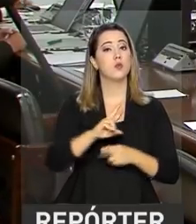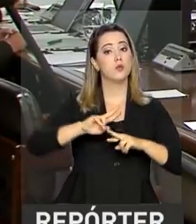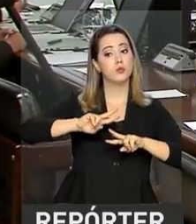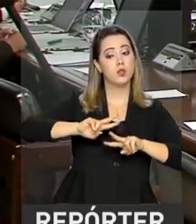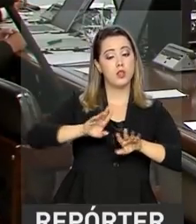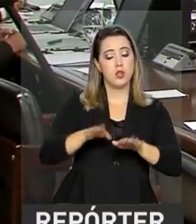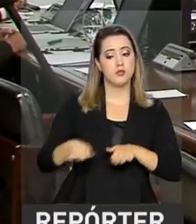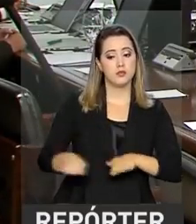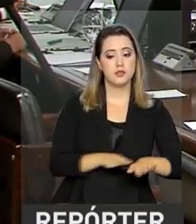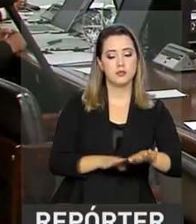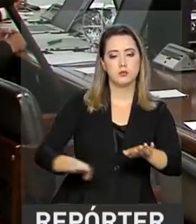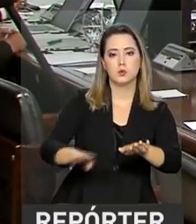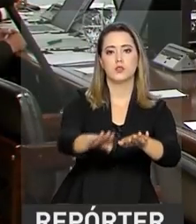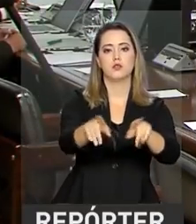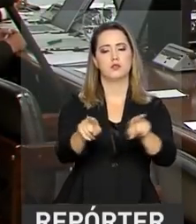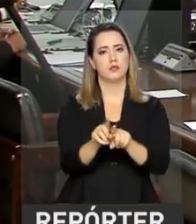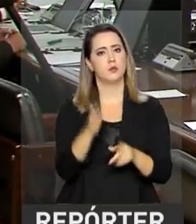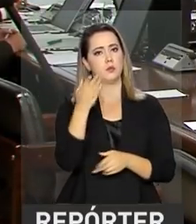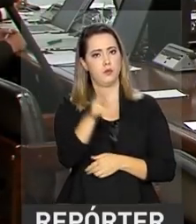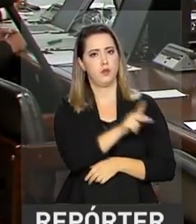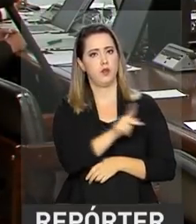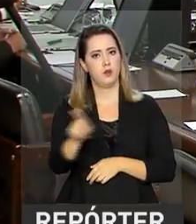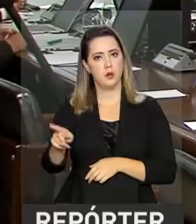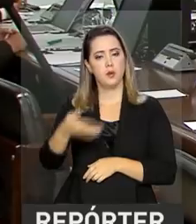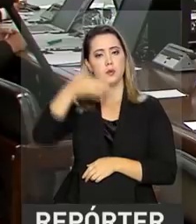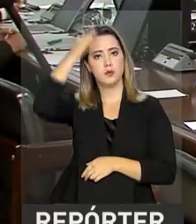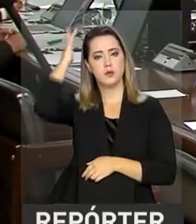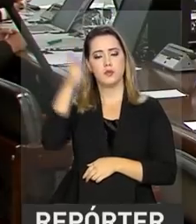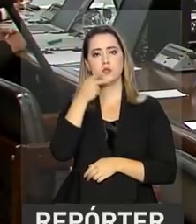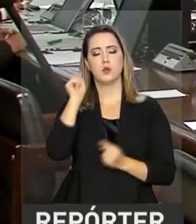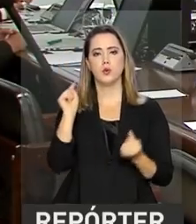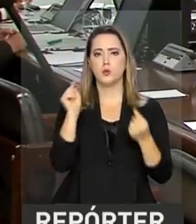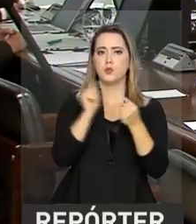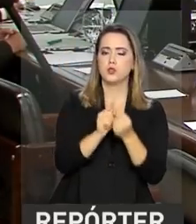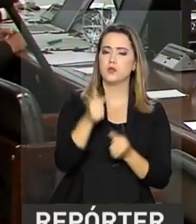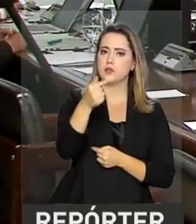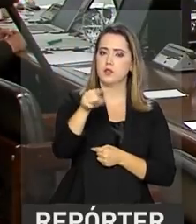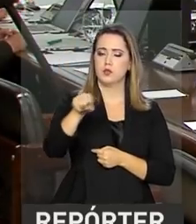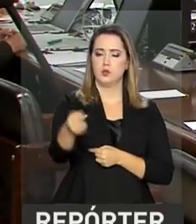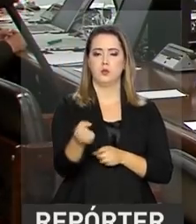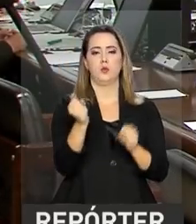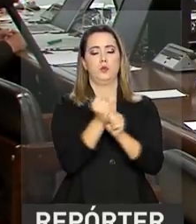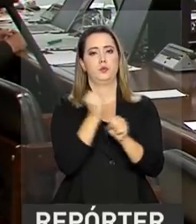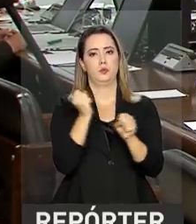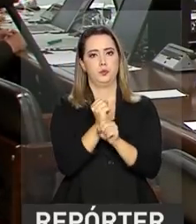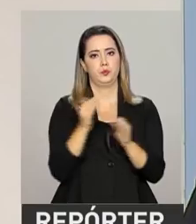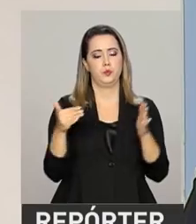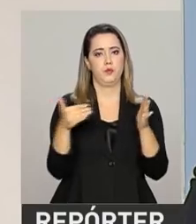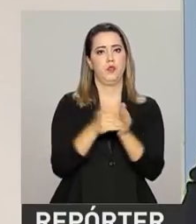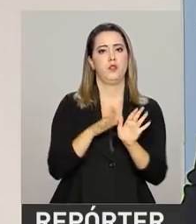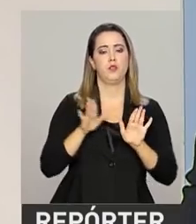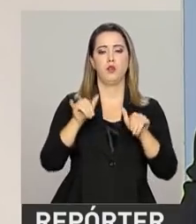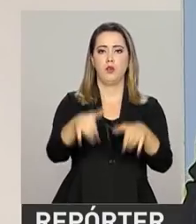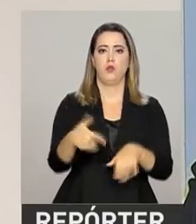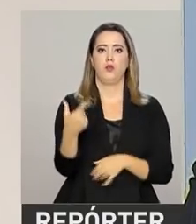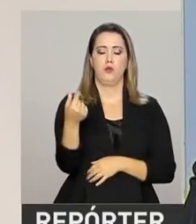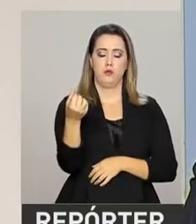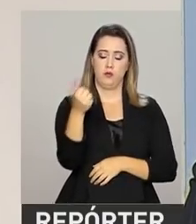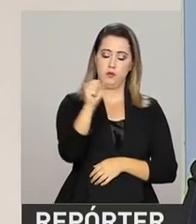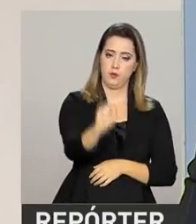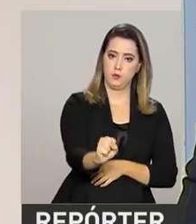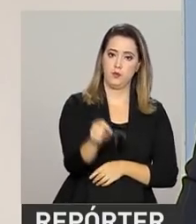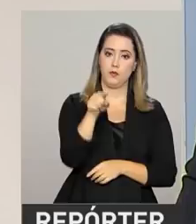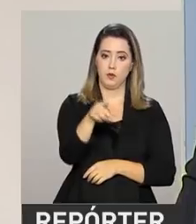de estradas segundo o presidente a meta é entregar 7 mil obras até o fim de 2008 o presidente da empresa